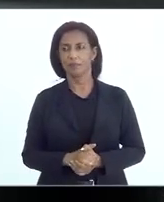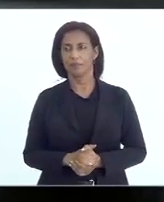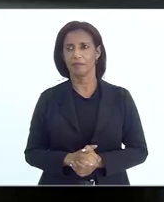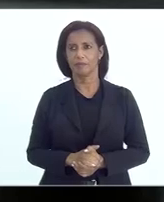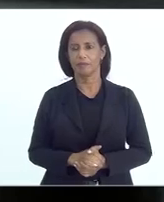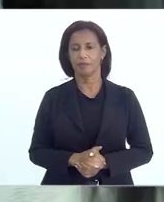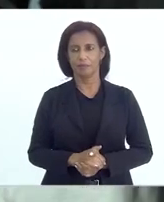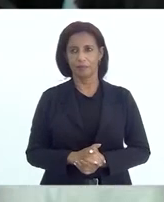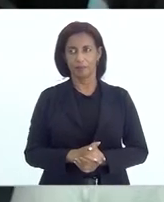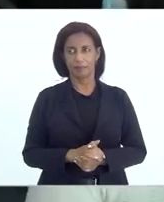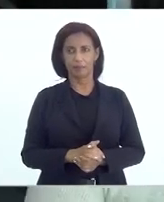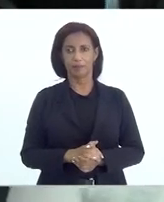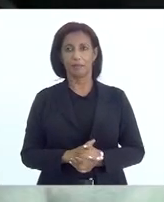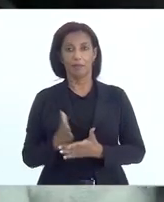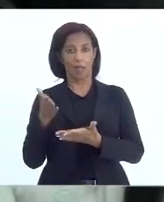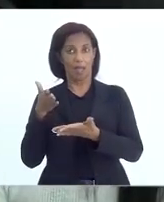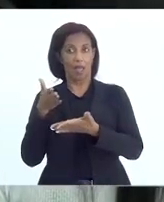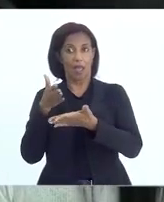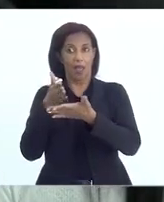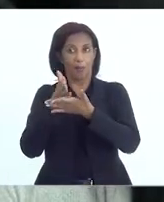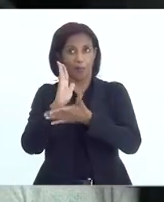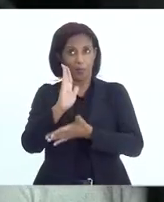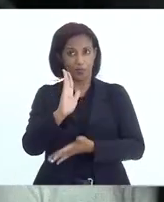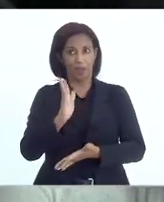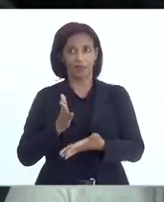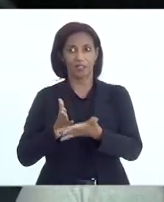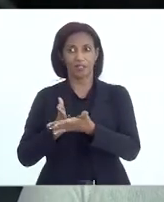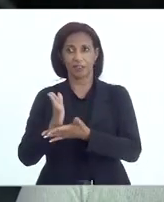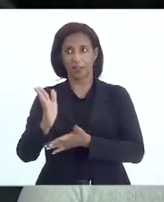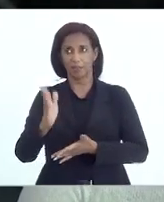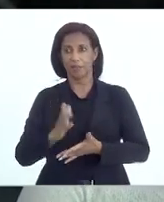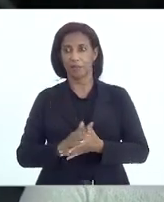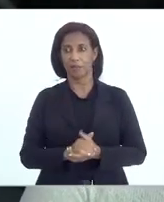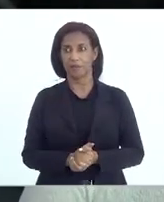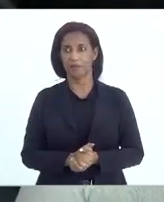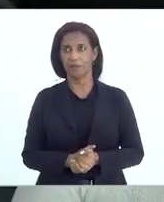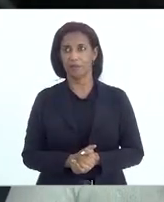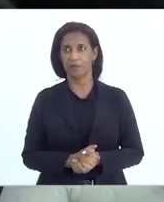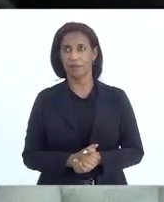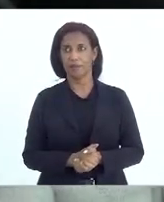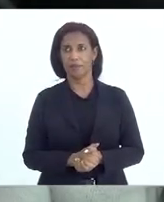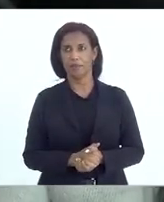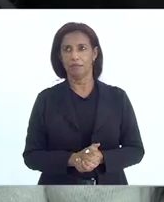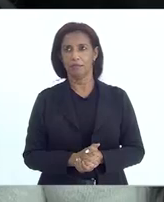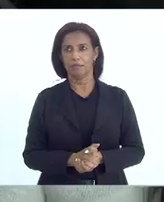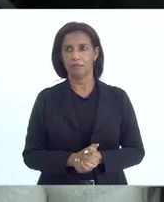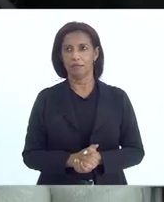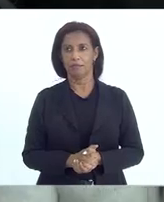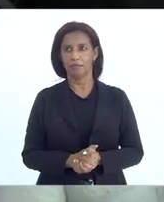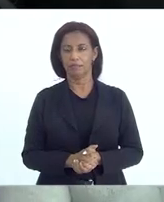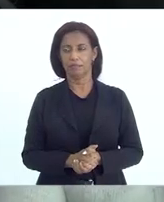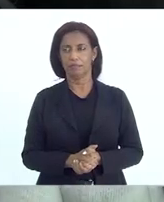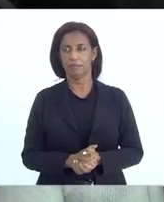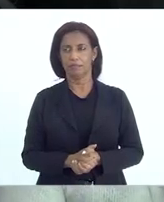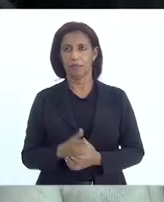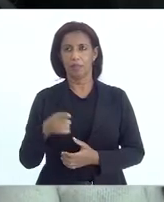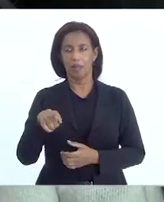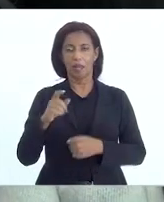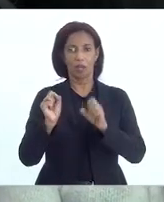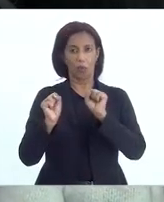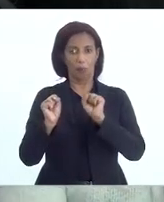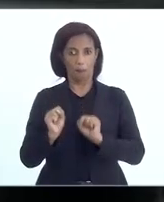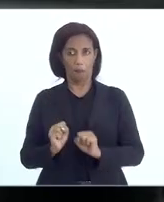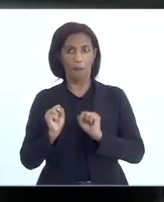se aprovadas são as candidatas aprovadas no certame Tá certo que elas podem